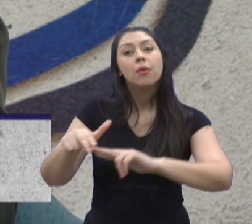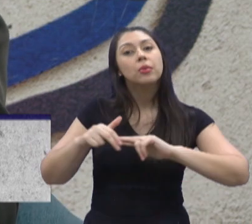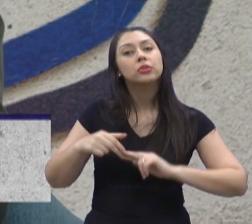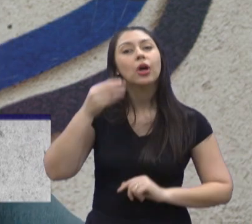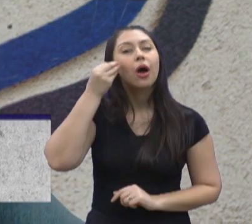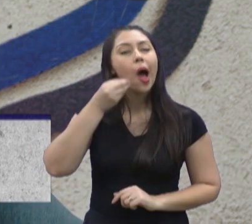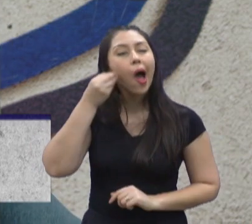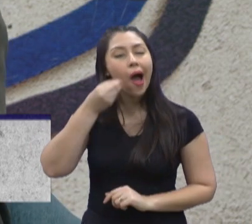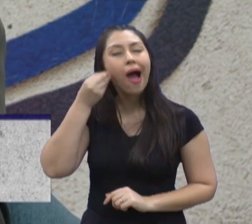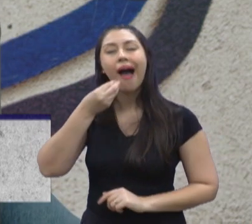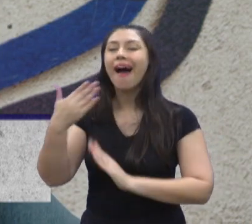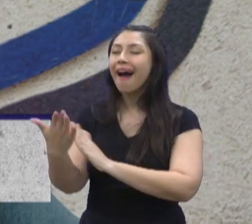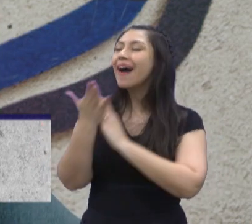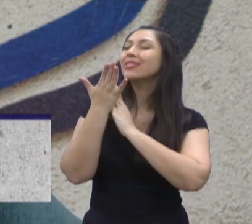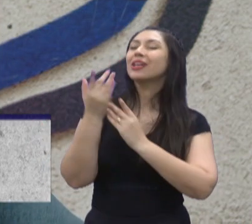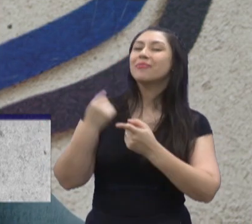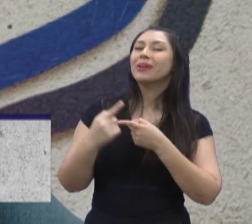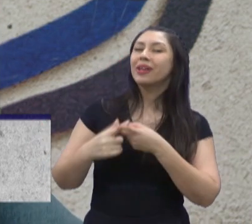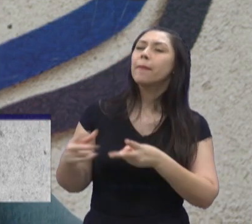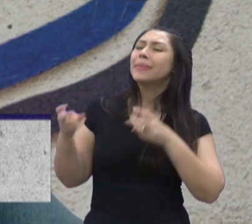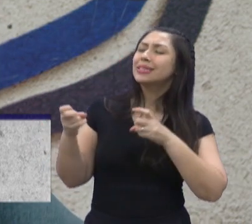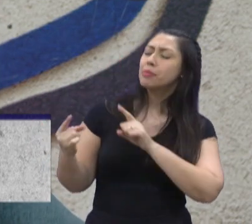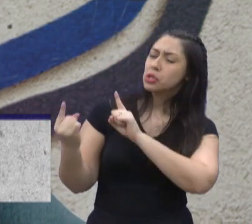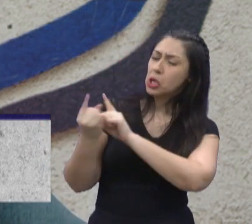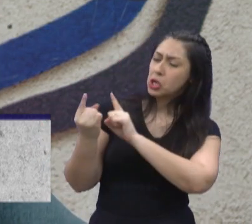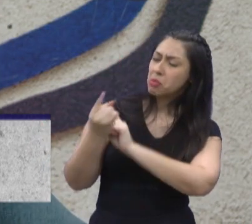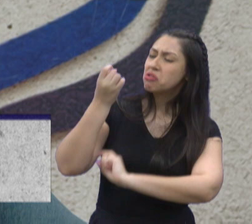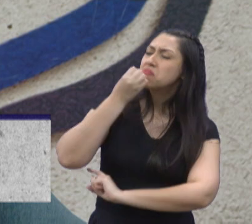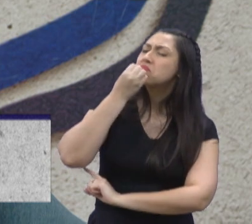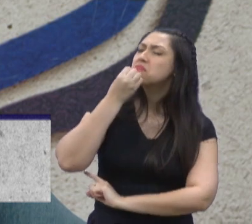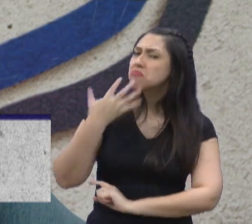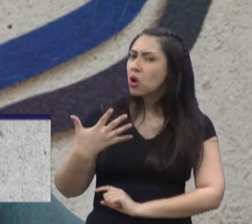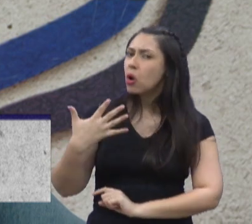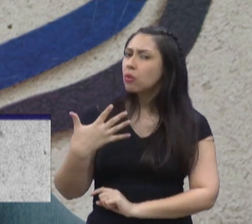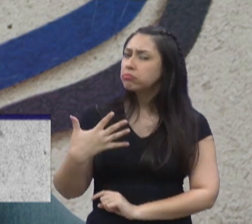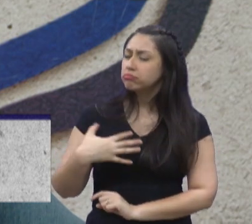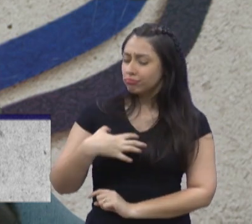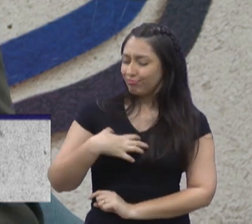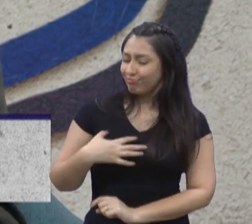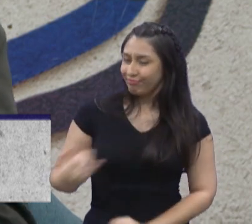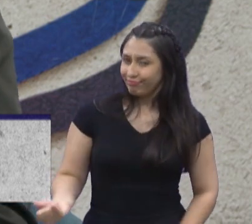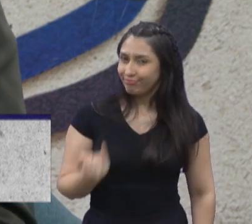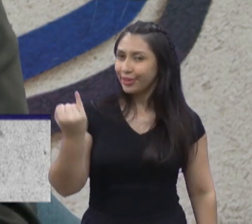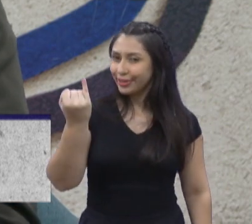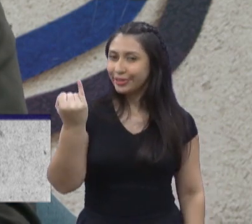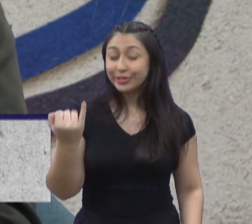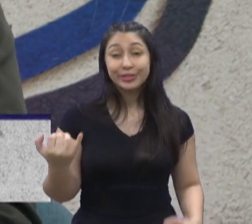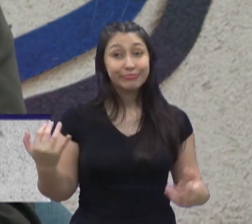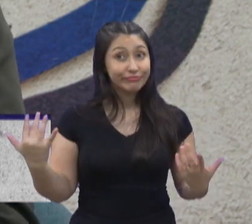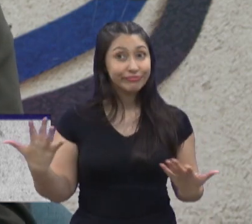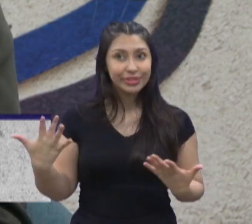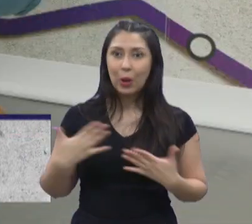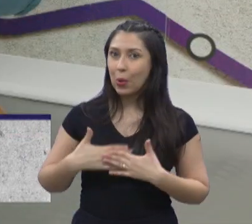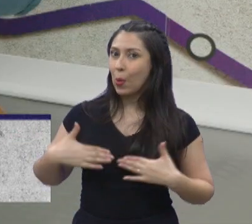diferença. Porque daí ela percebe que ela está sendo bem atendida, ela está se sentindo importante, portanto, ela